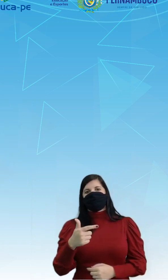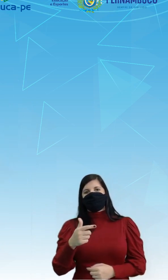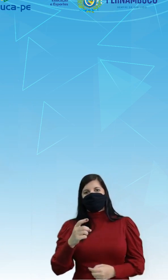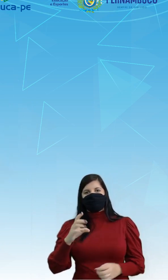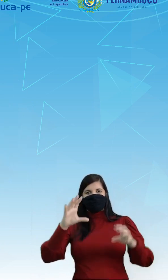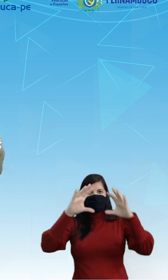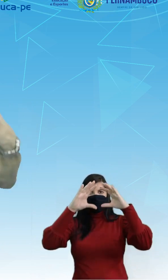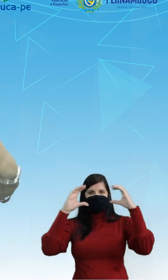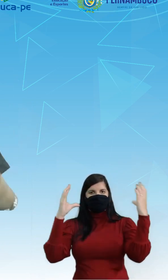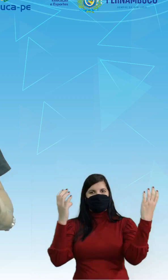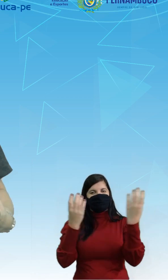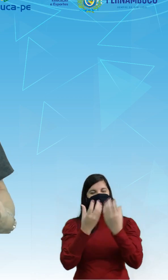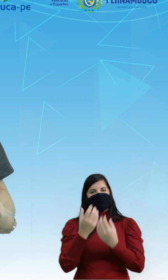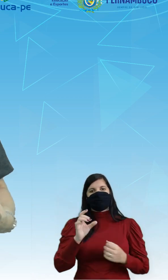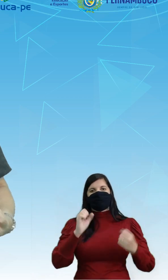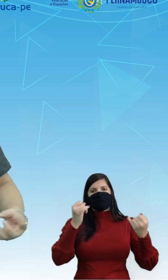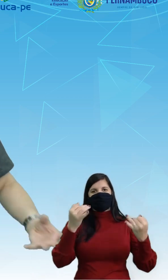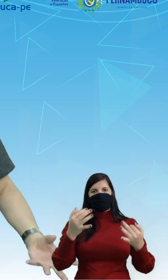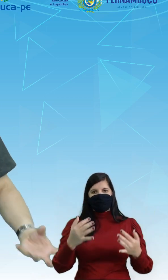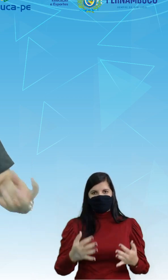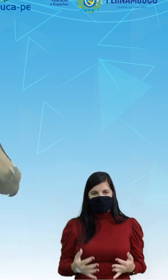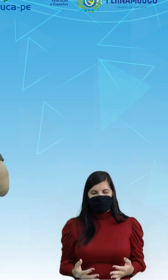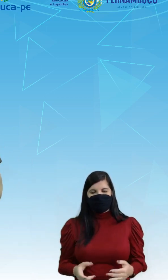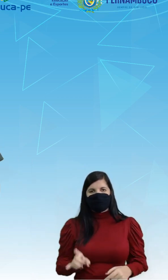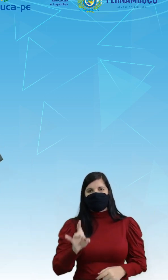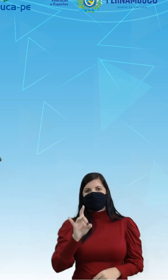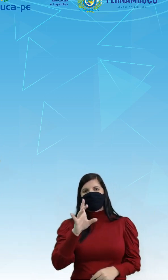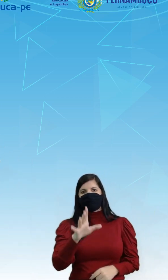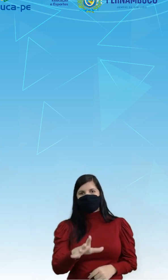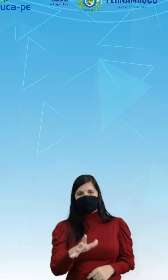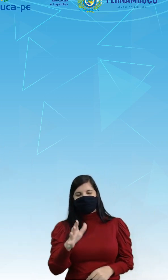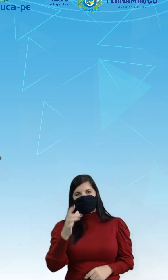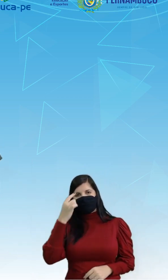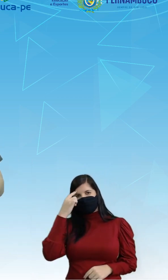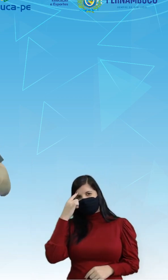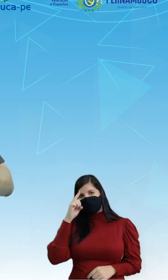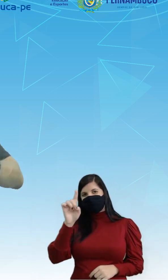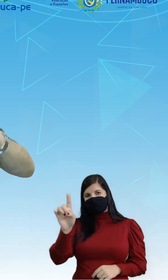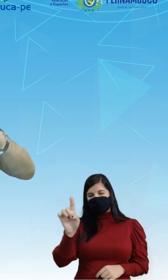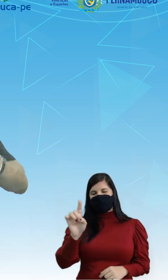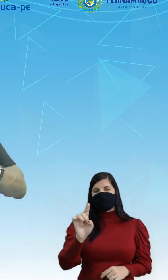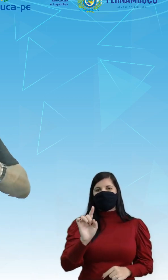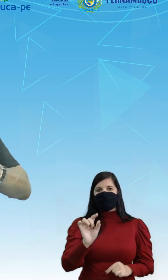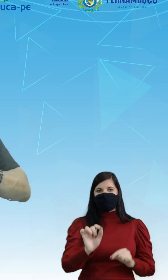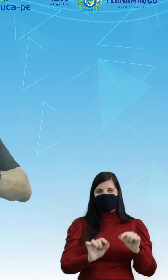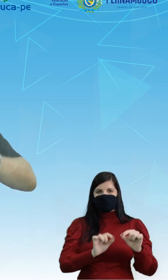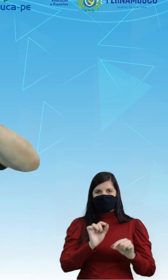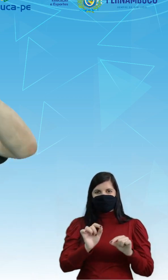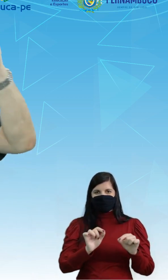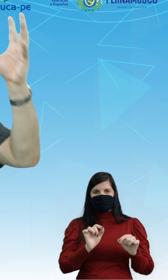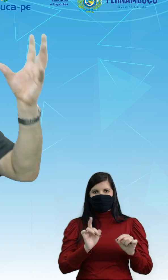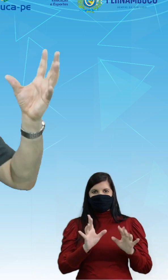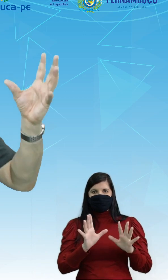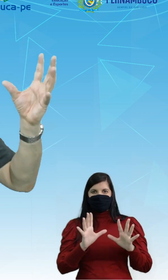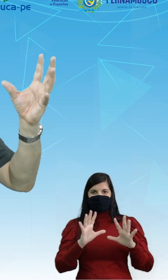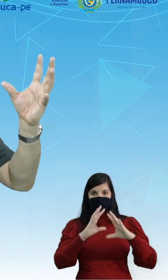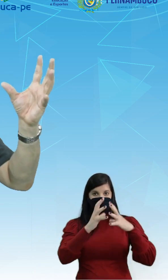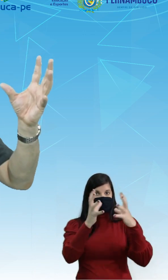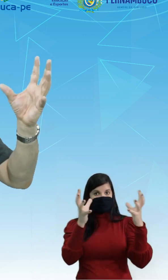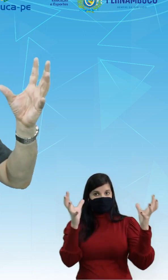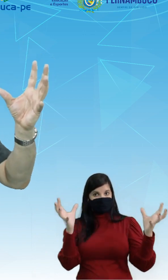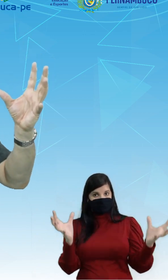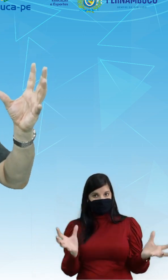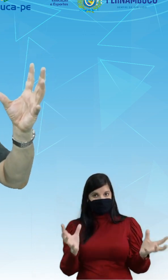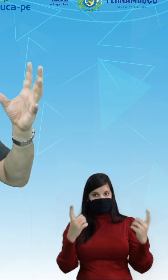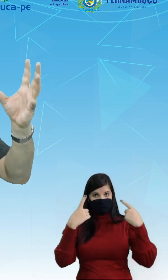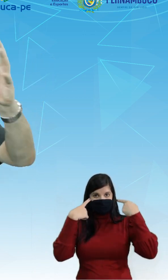tira está justamente passando essa ideia de que, veja que pegou algo do macro, grande, que são